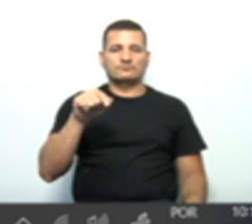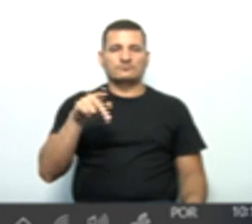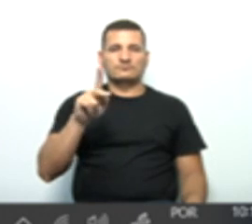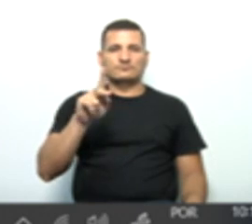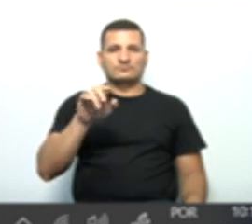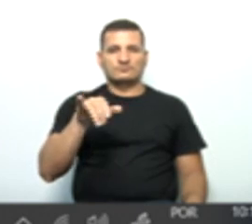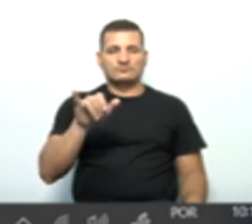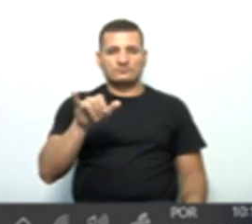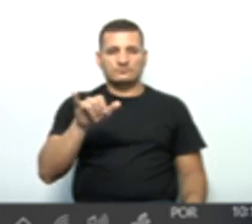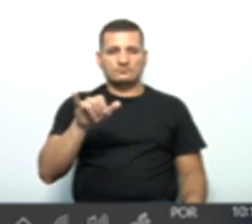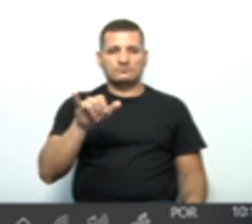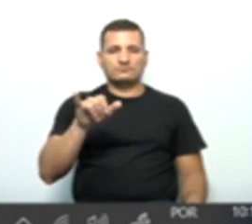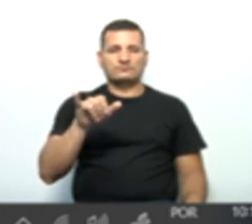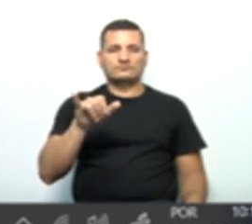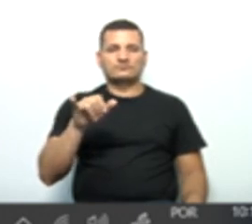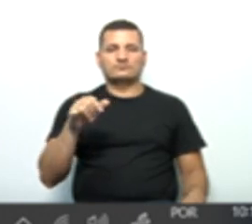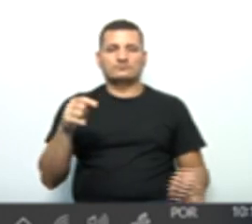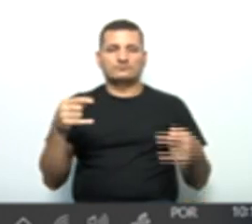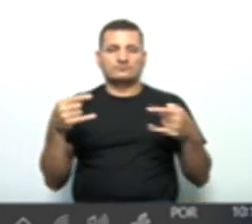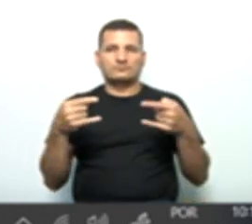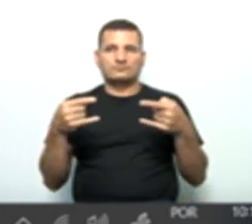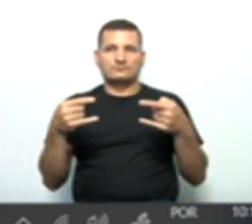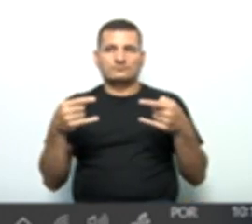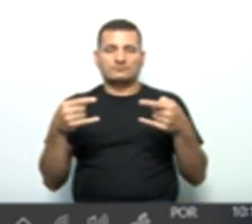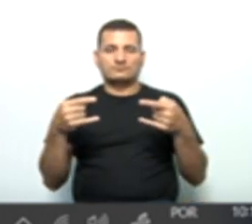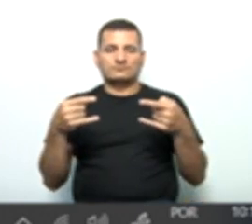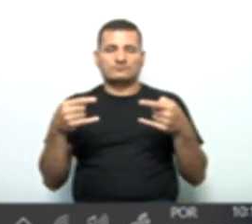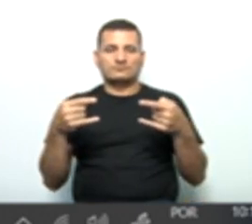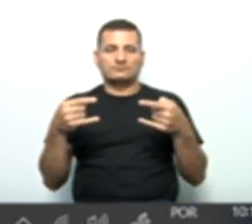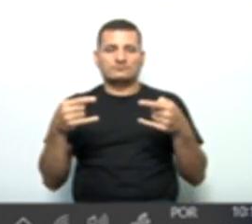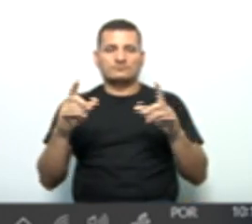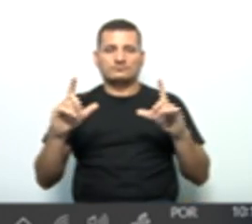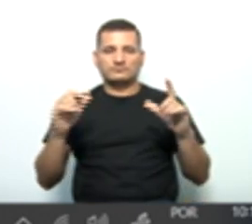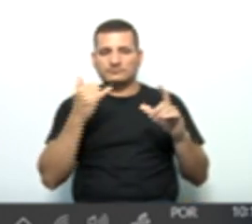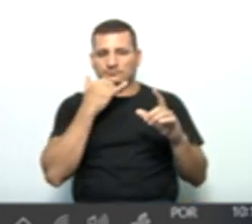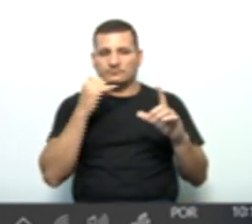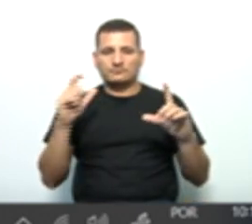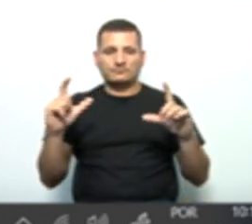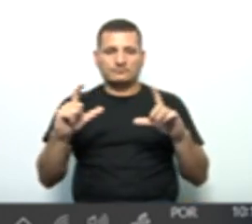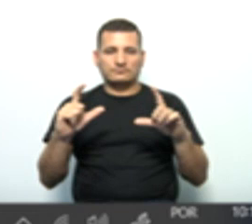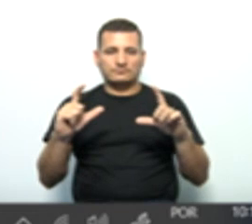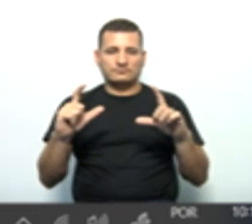tel.key, abre e fecha. Opa. Abre e fecha.